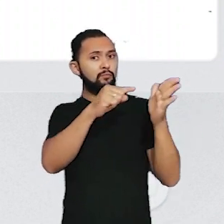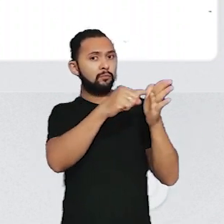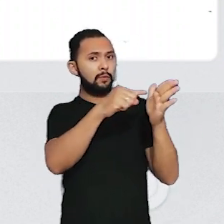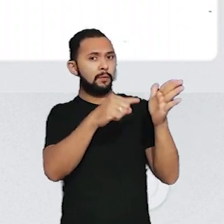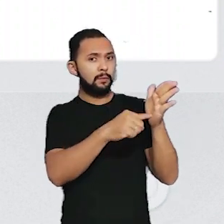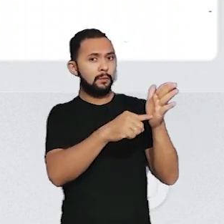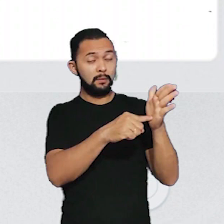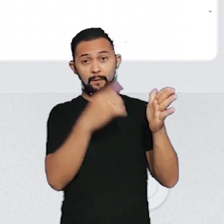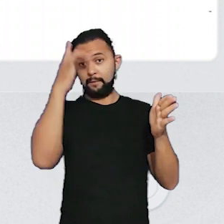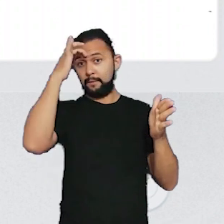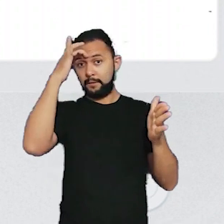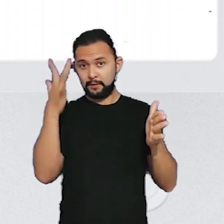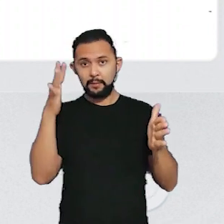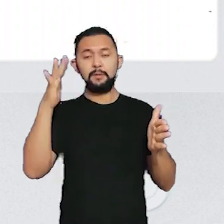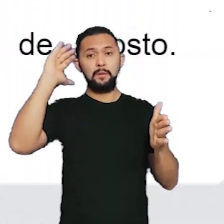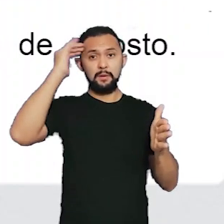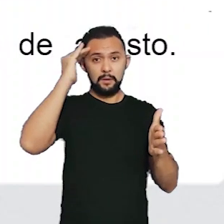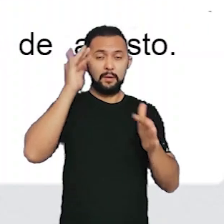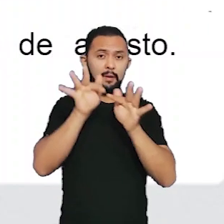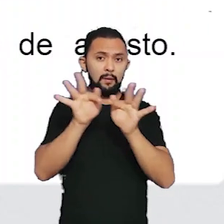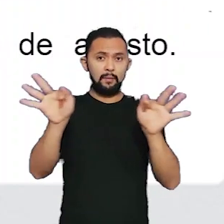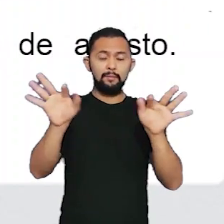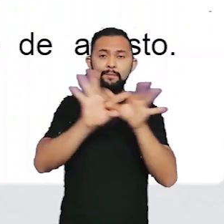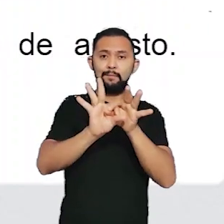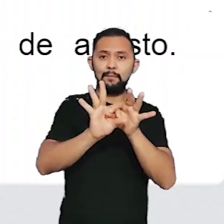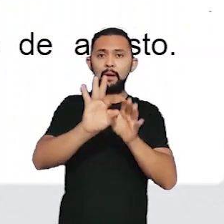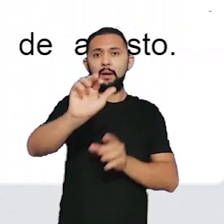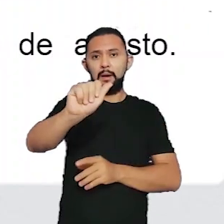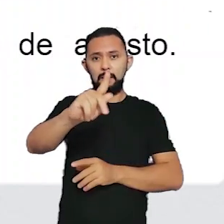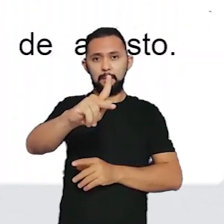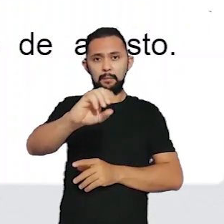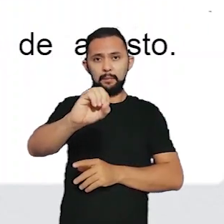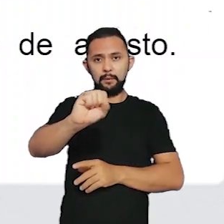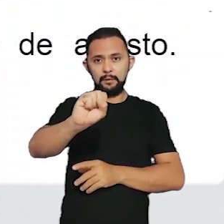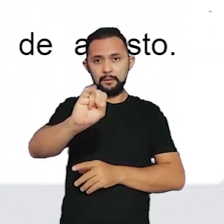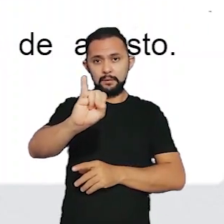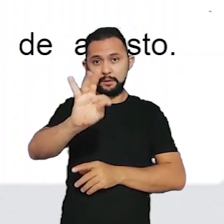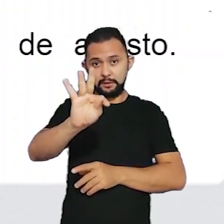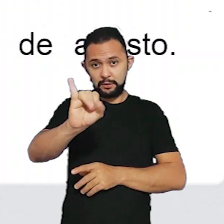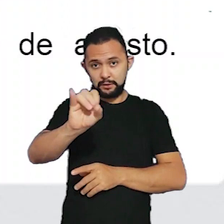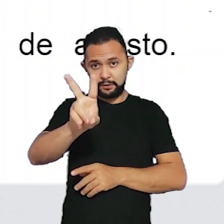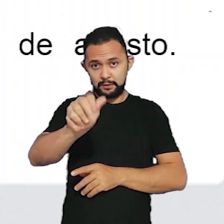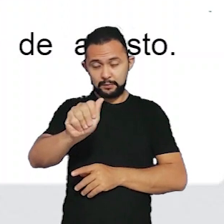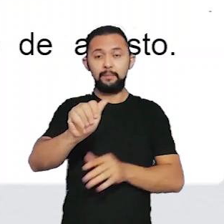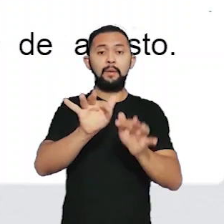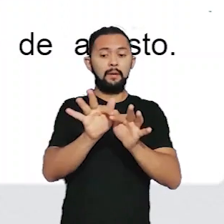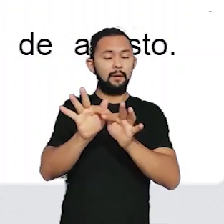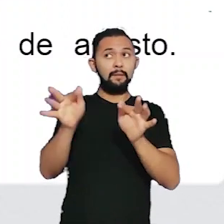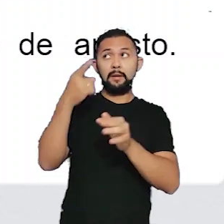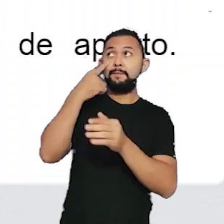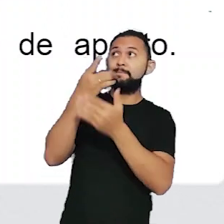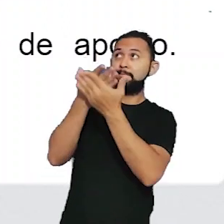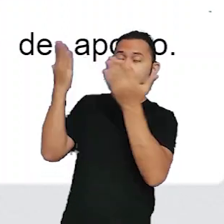você já vai conseguir identificar que ali é uma oração apositiva, tá bom? Então, a oração é: desejo-te